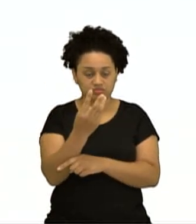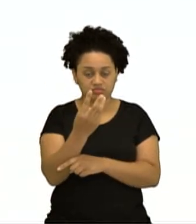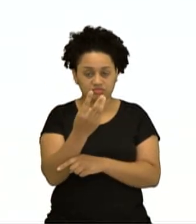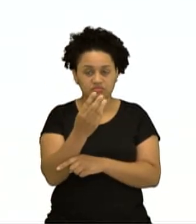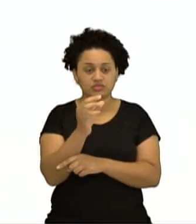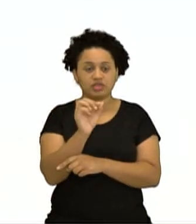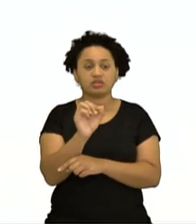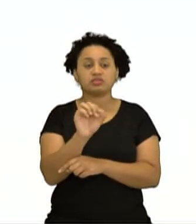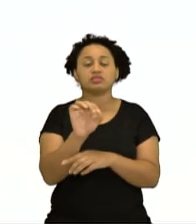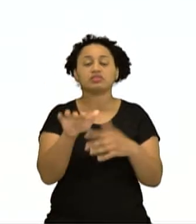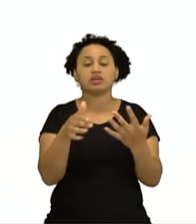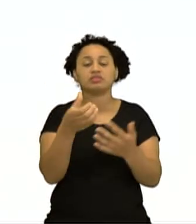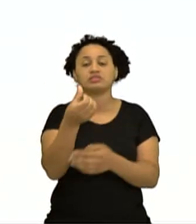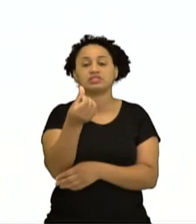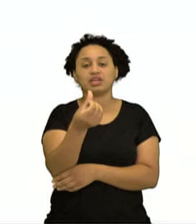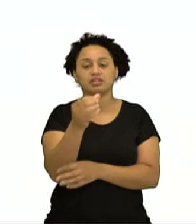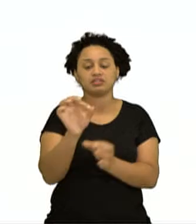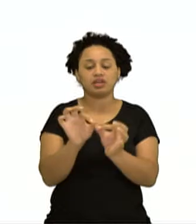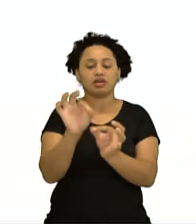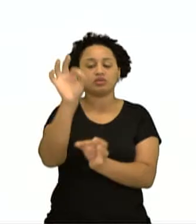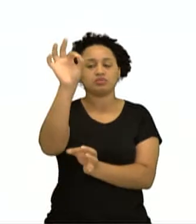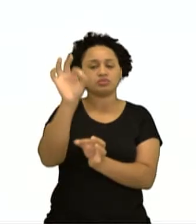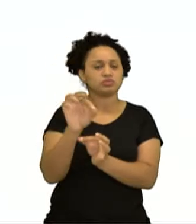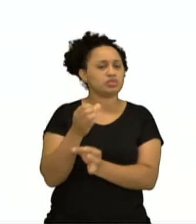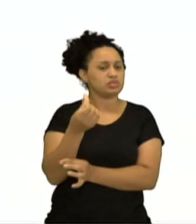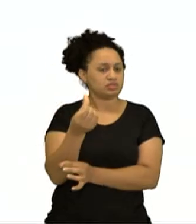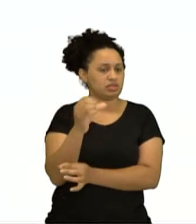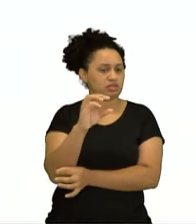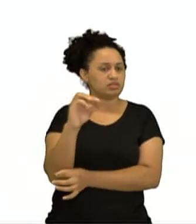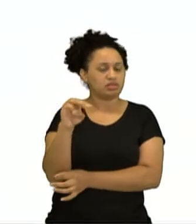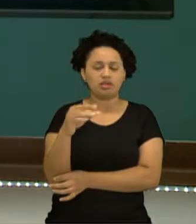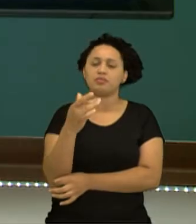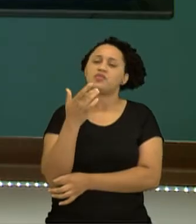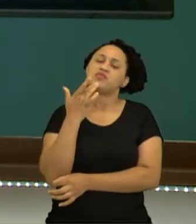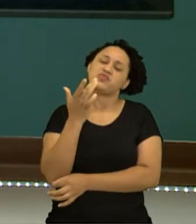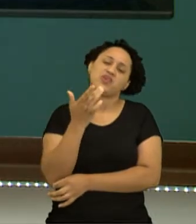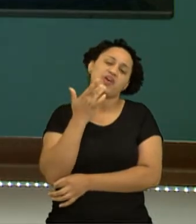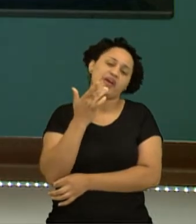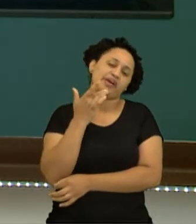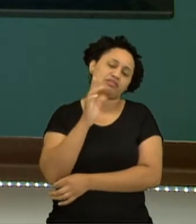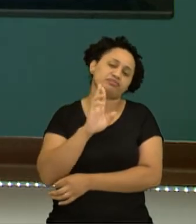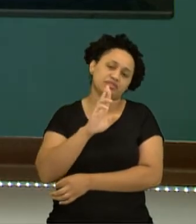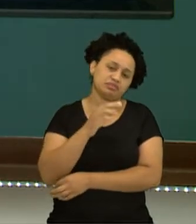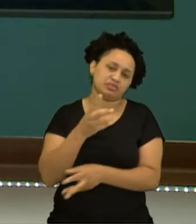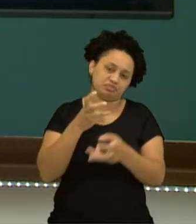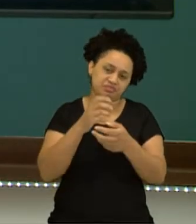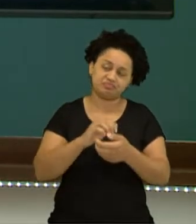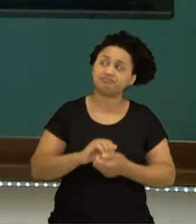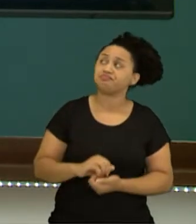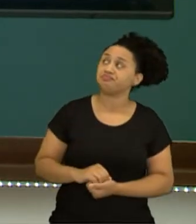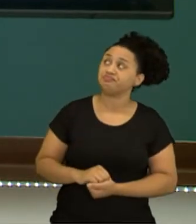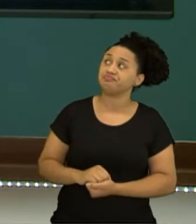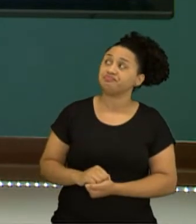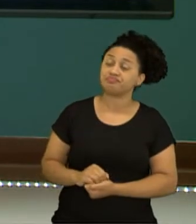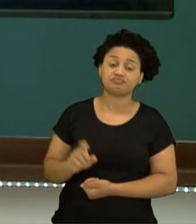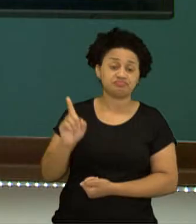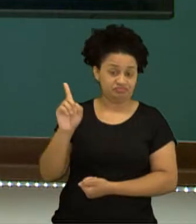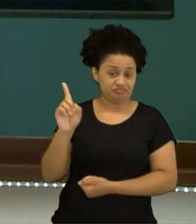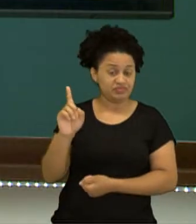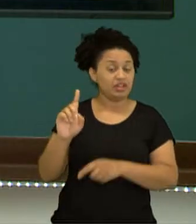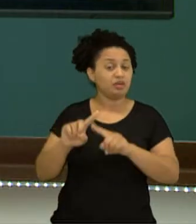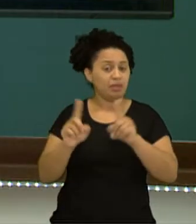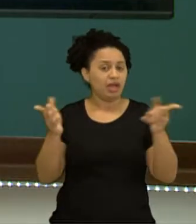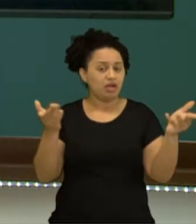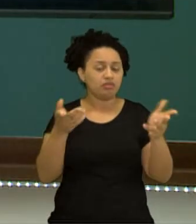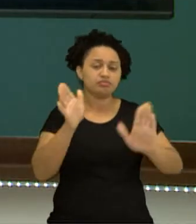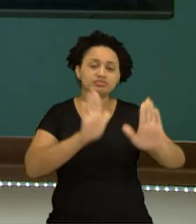a altura 6 centímetros. Tranquilo, moleza, fácil de resolver. Mas agora, tomar muito cuidado